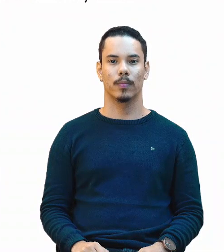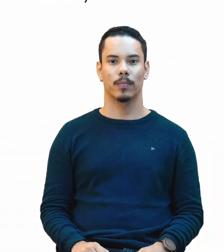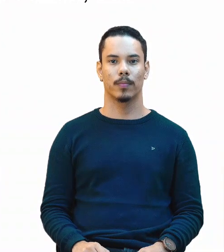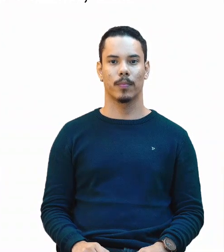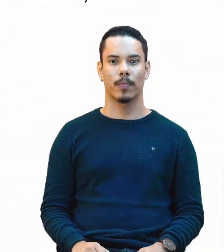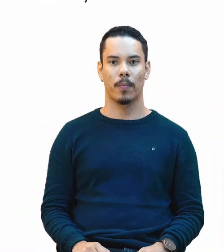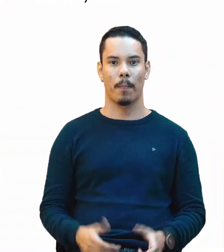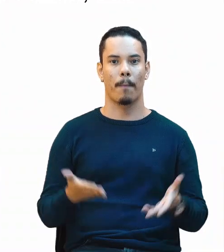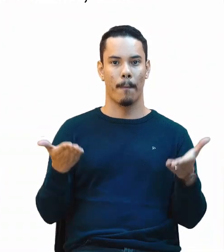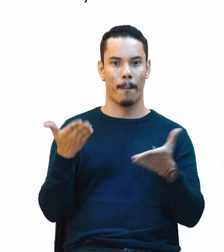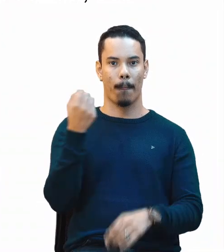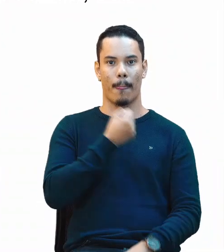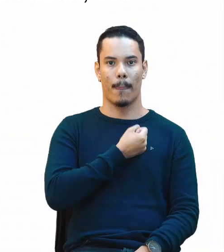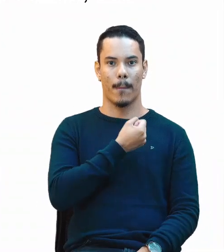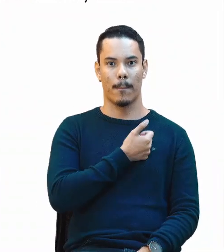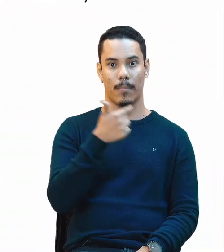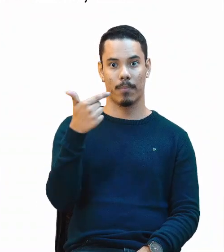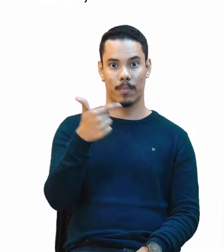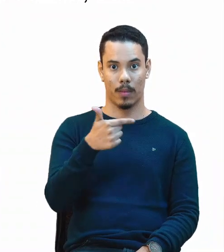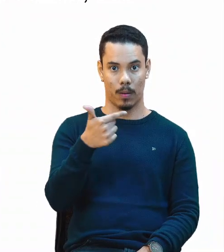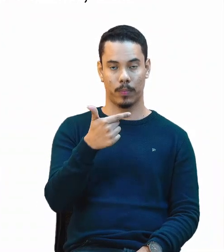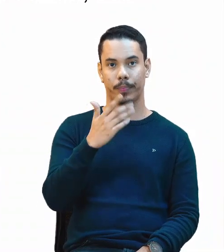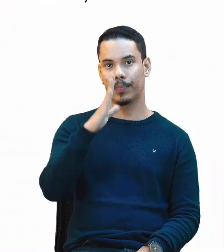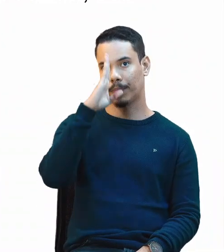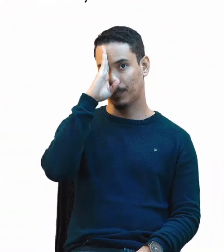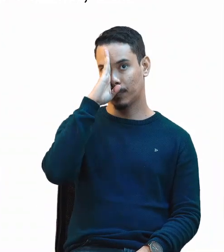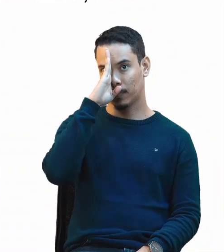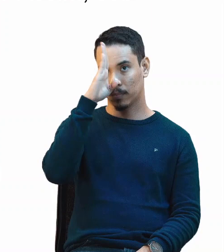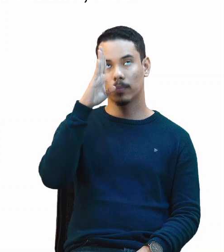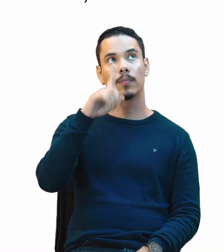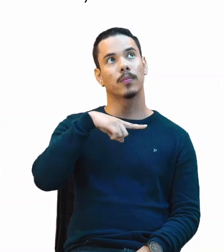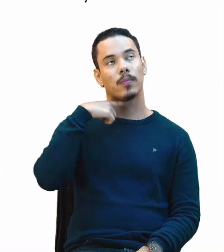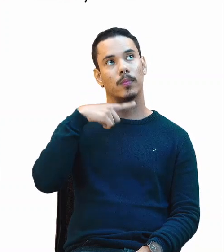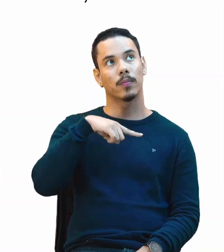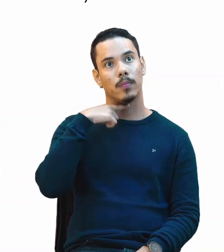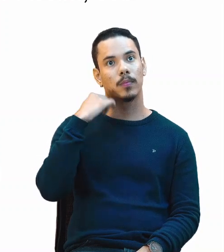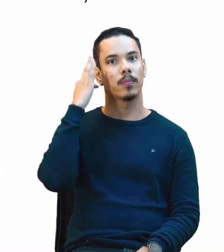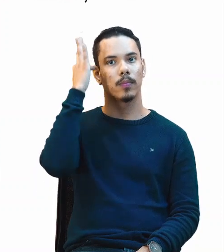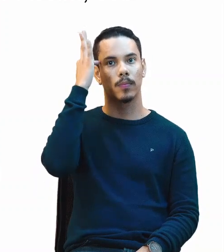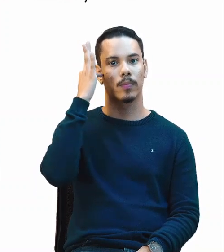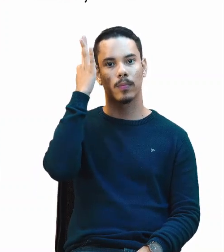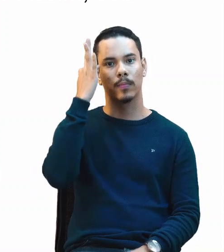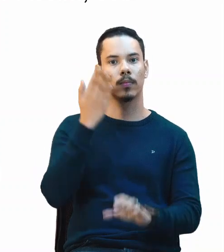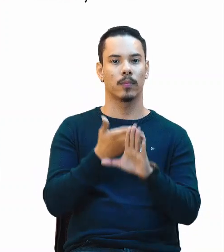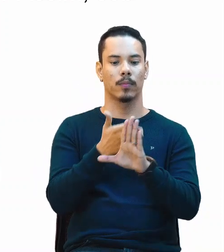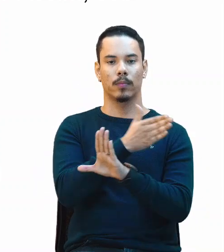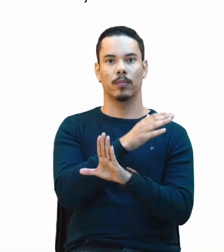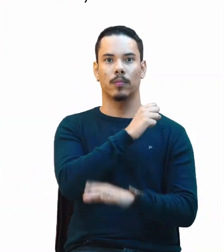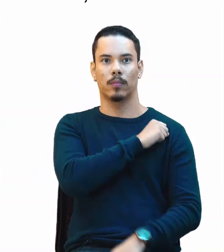Agora 2. A principal indagação dos filósofos pré-socráticos era o movimento.